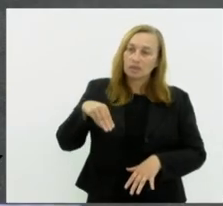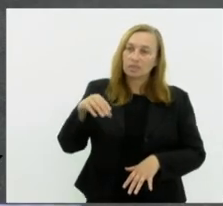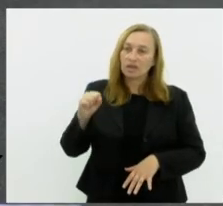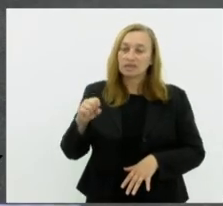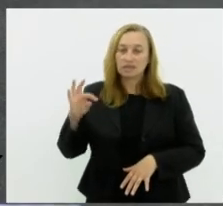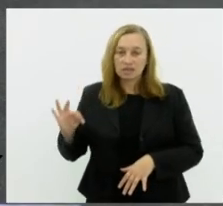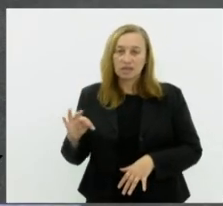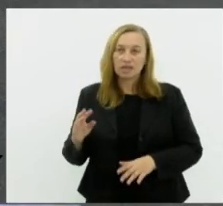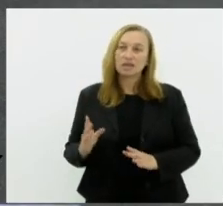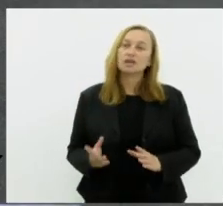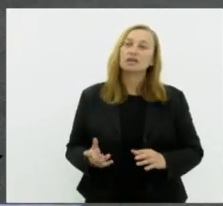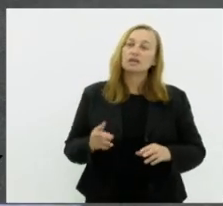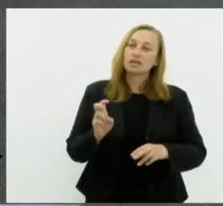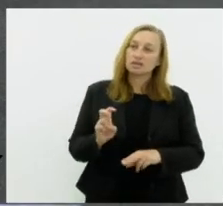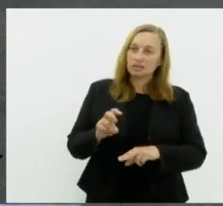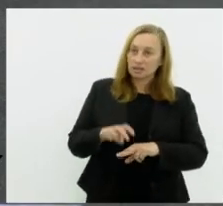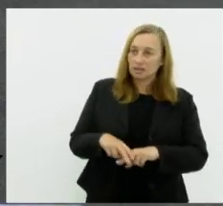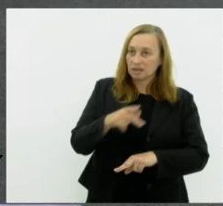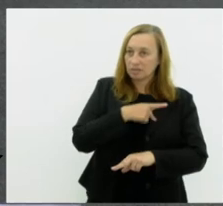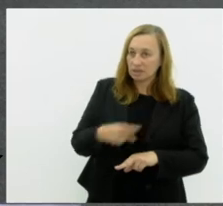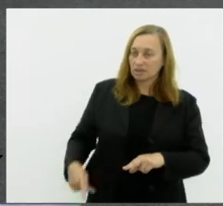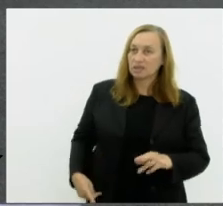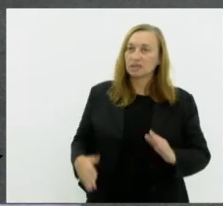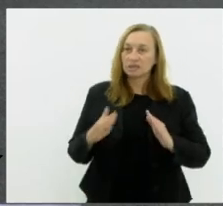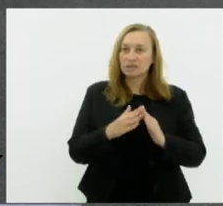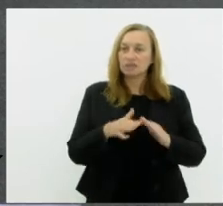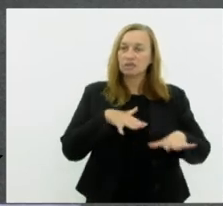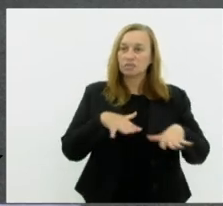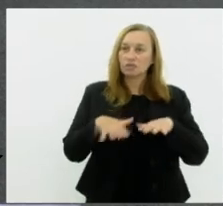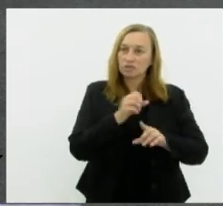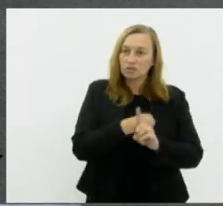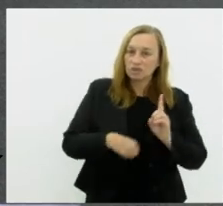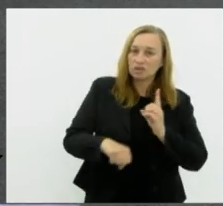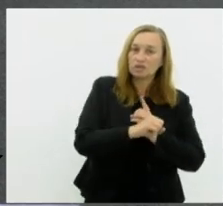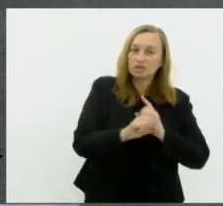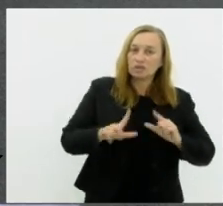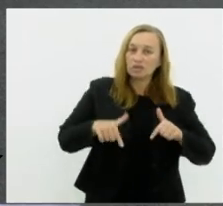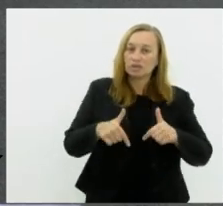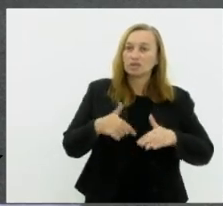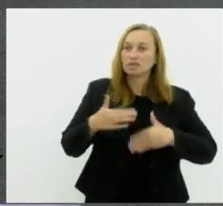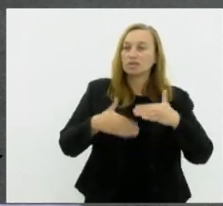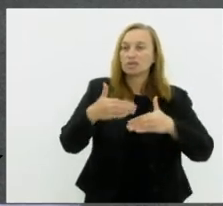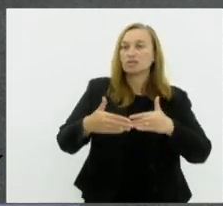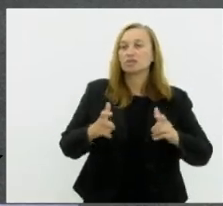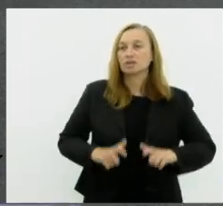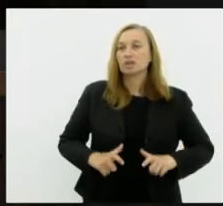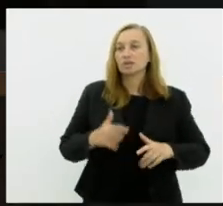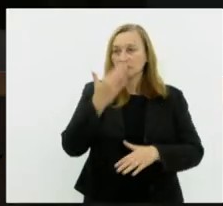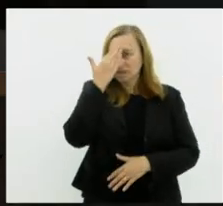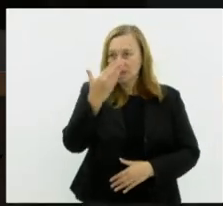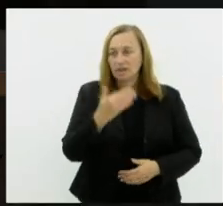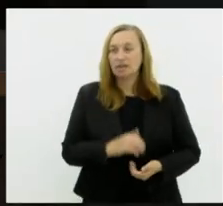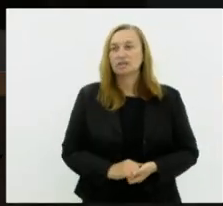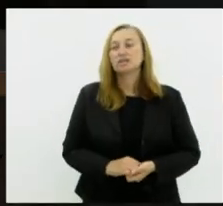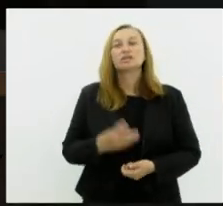casa, o que mostra para a gente que os movimentos sociais têm que ocupar e têm que avançar esse espaço. Obrigado. Obrigada, deputado